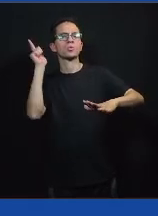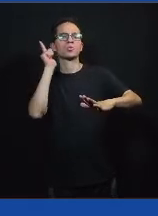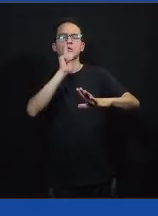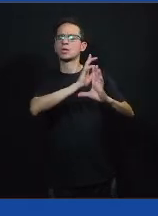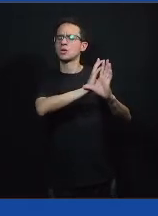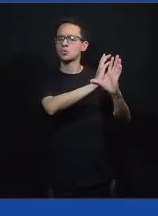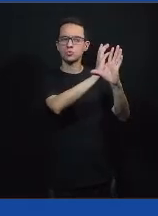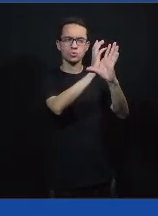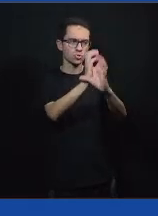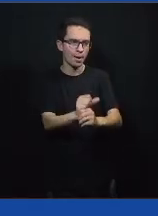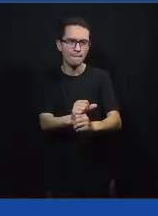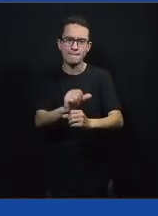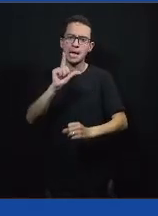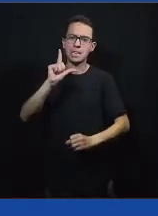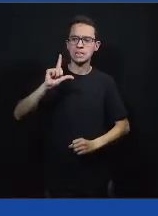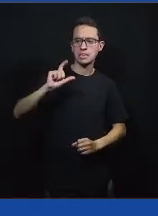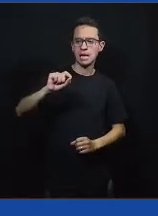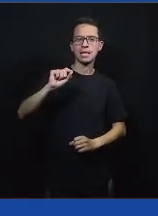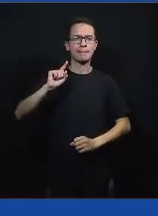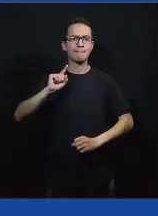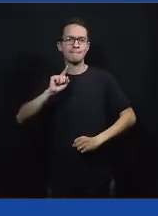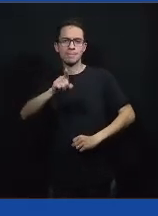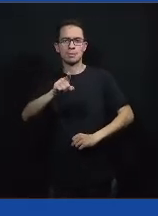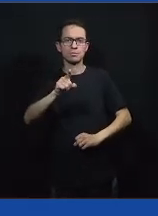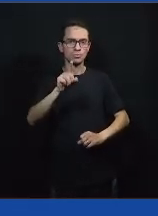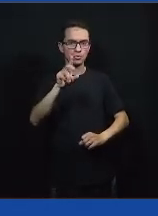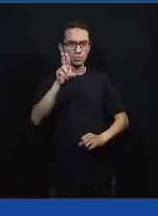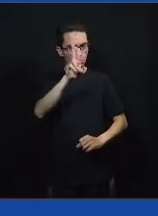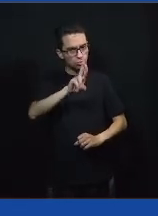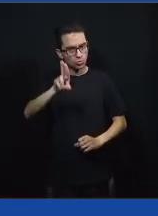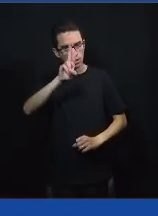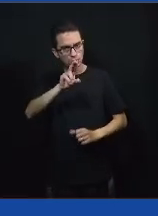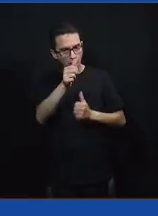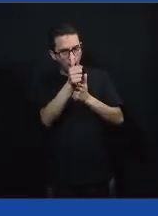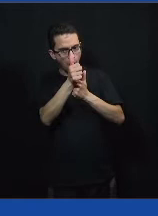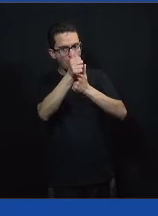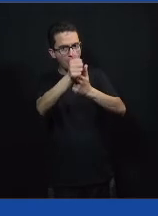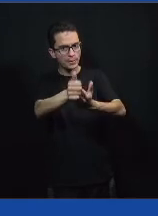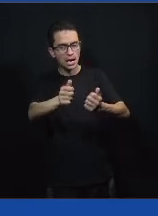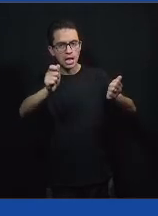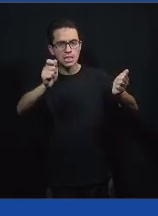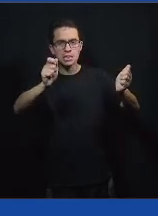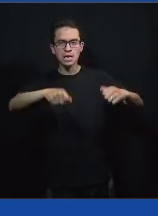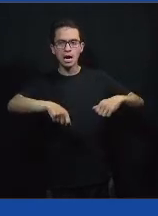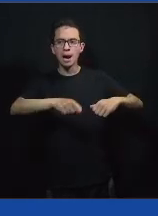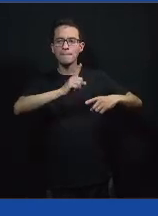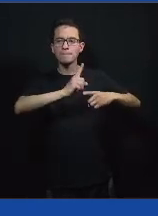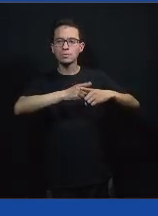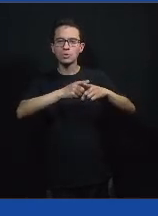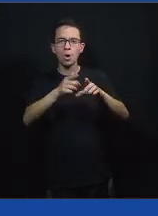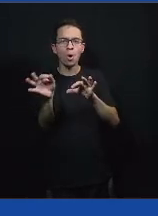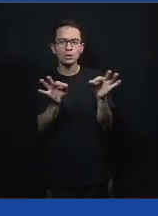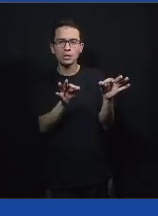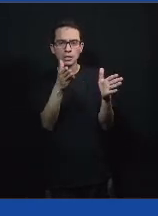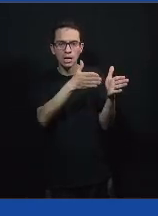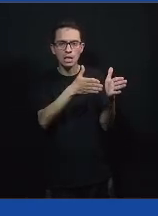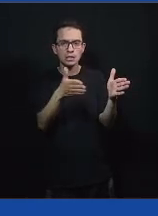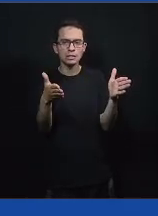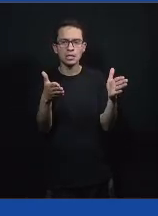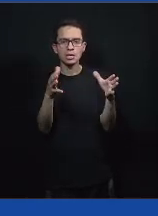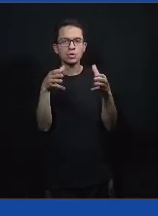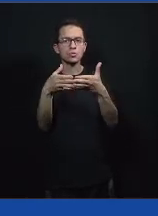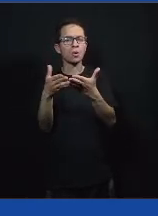usuários nas redes acompanhando né e praticamente todas engajamento foi de forma orgânica a partir dos